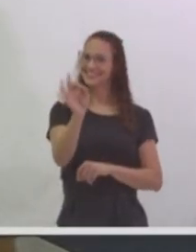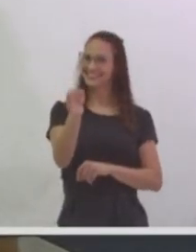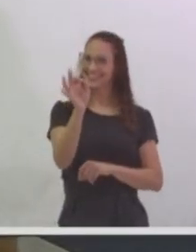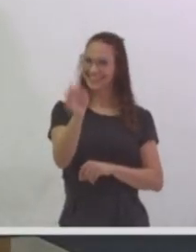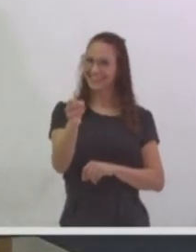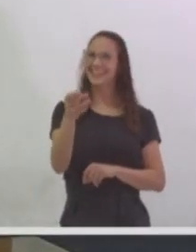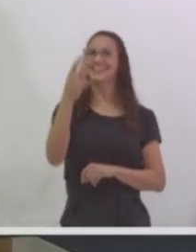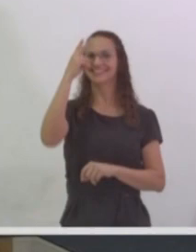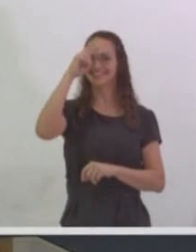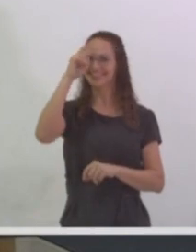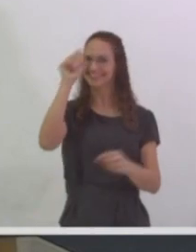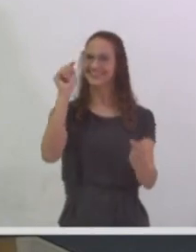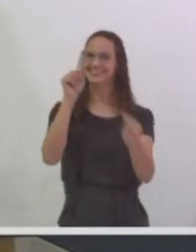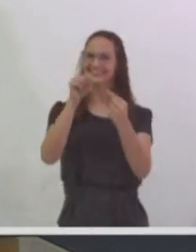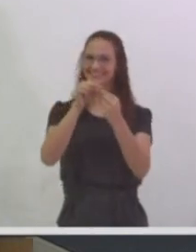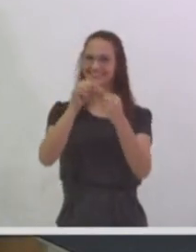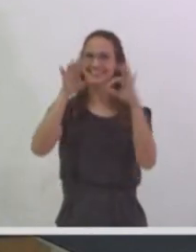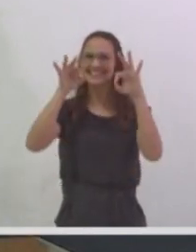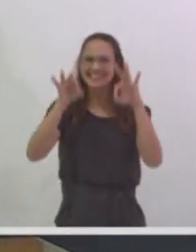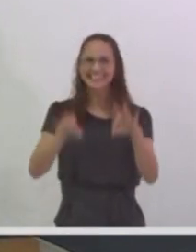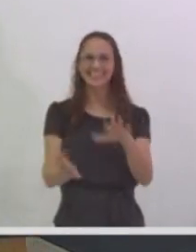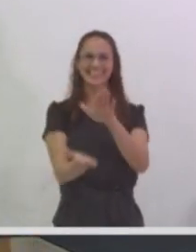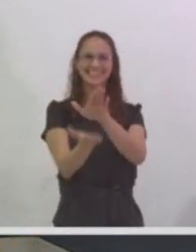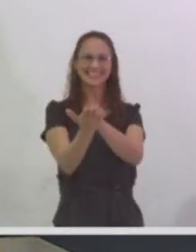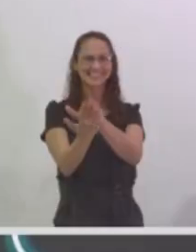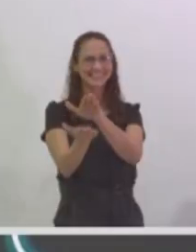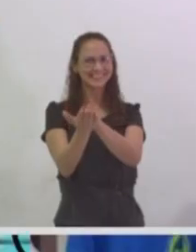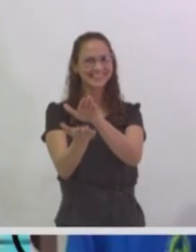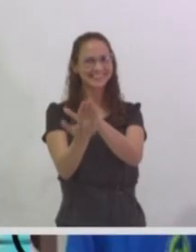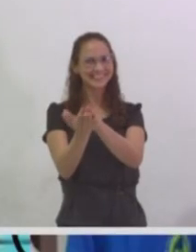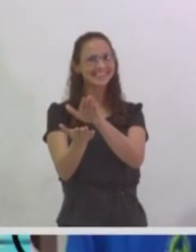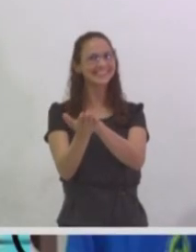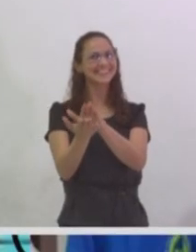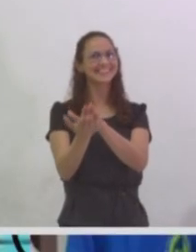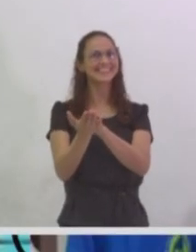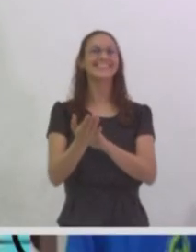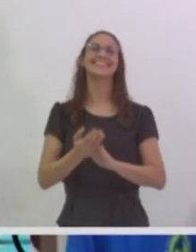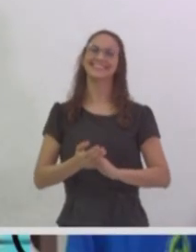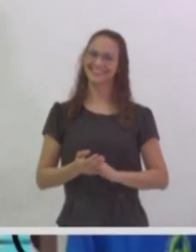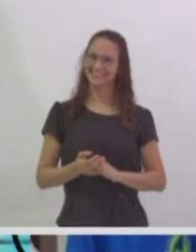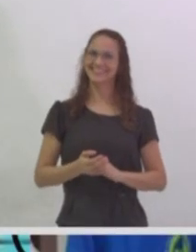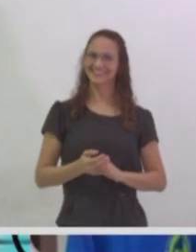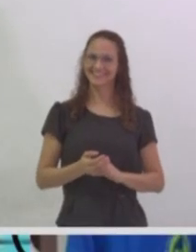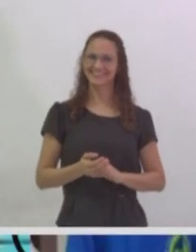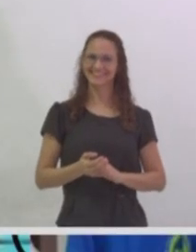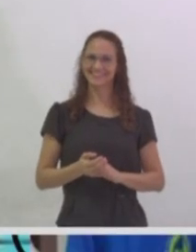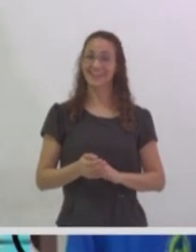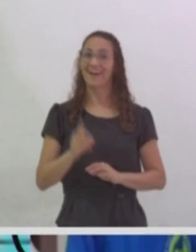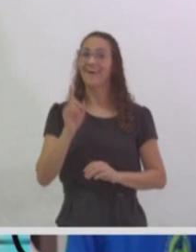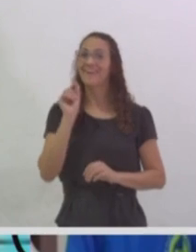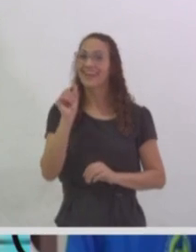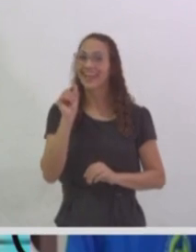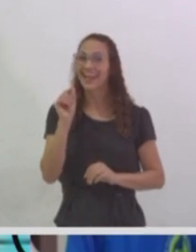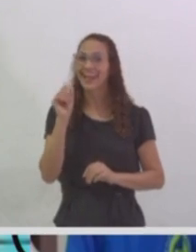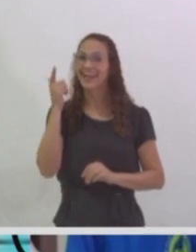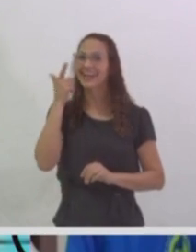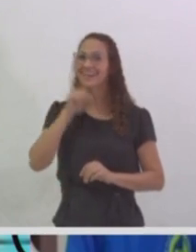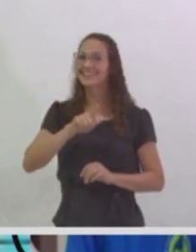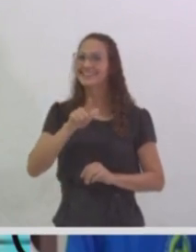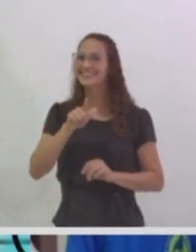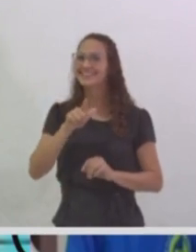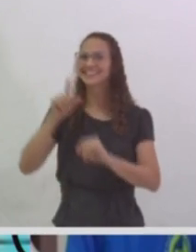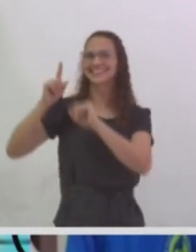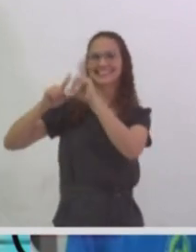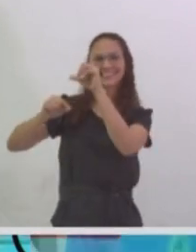história. Parabéns. E isso nos deu aqui, ó. Vem comigo. Uma estrelinha para a gente juntar no